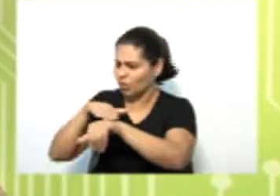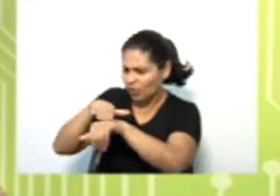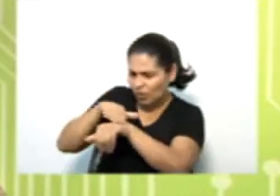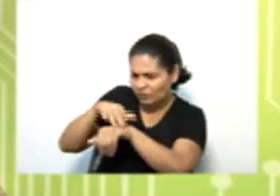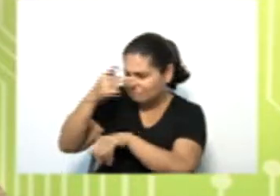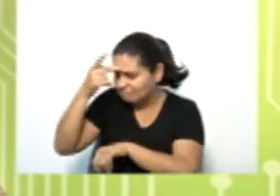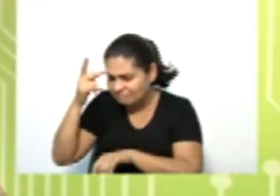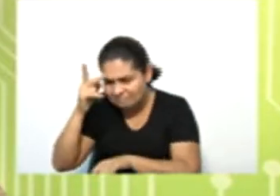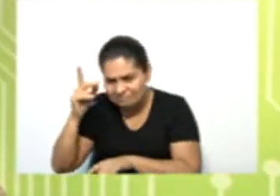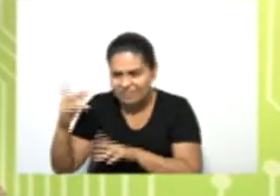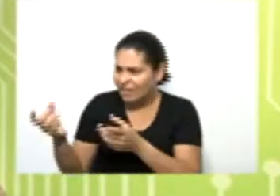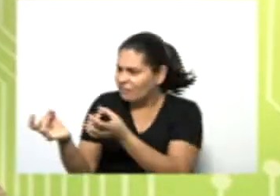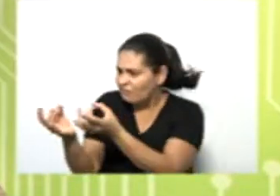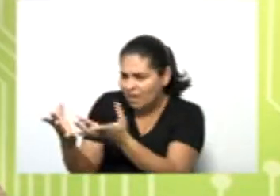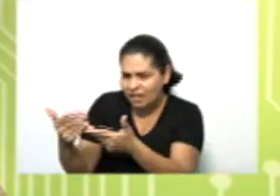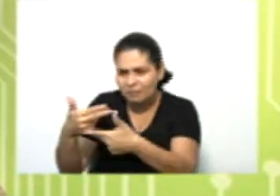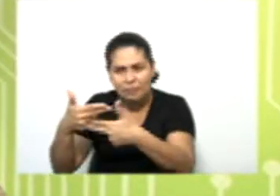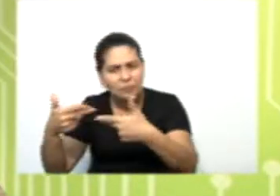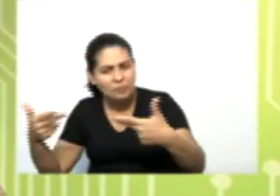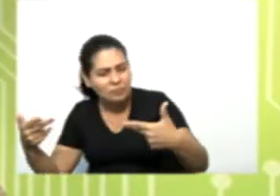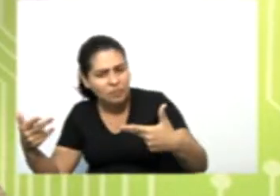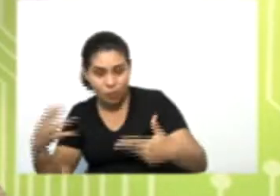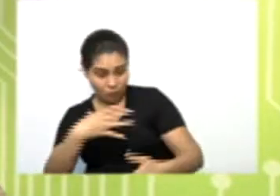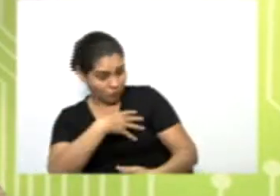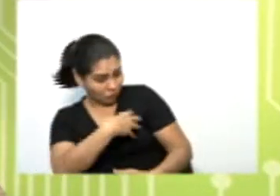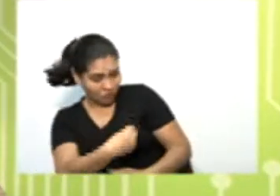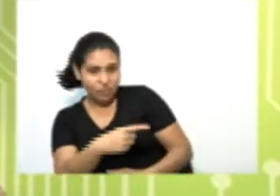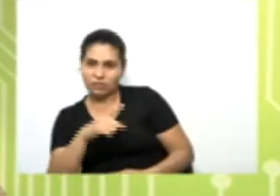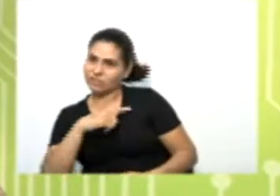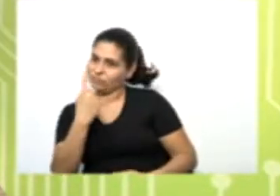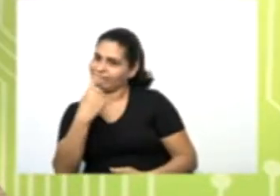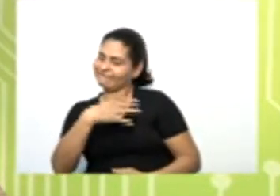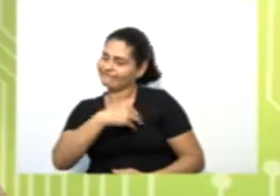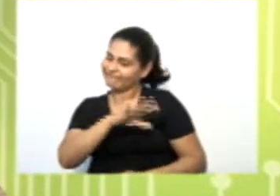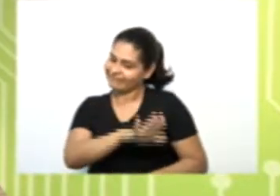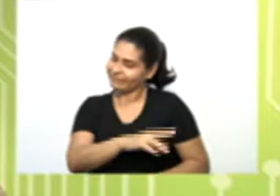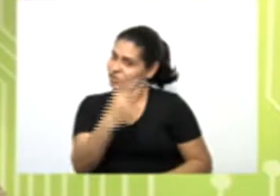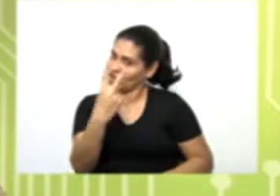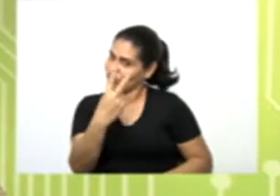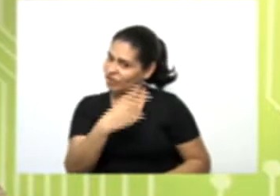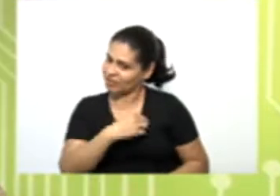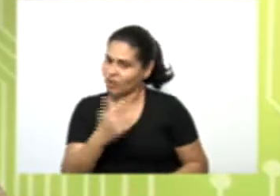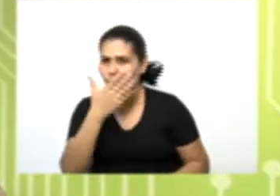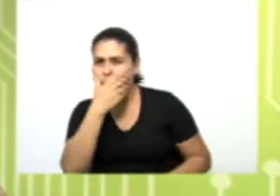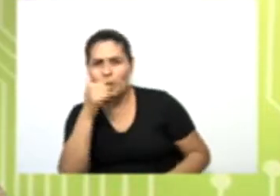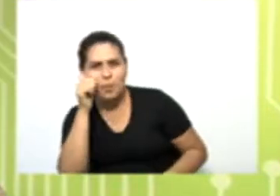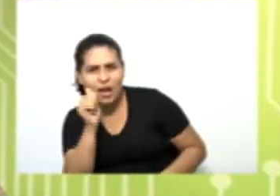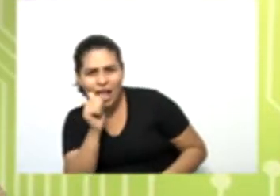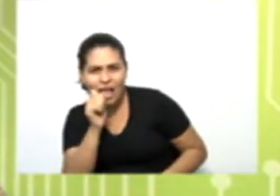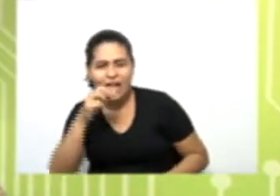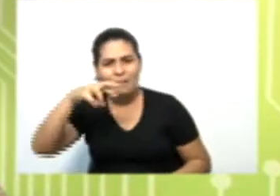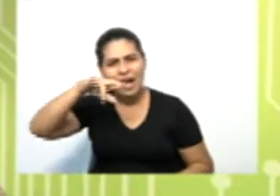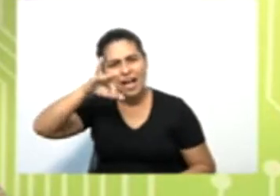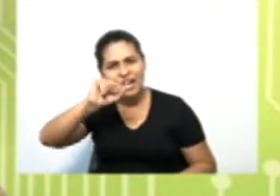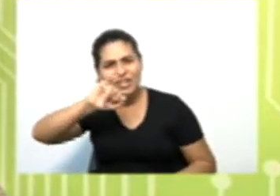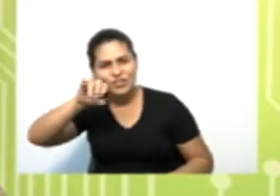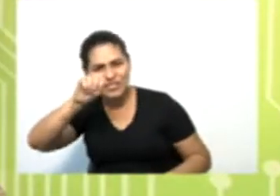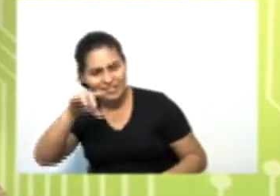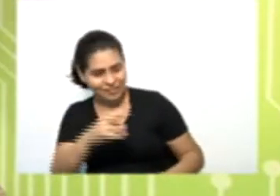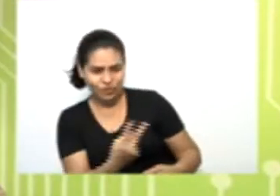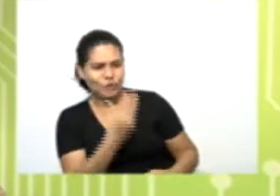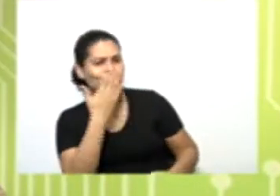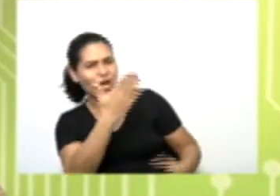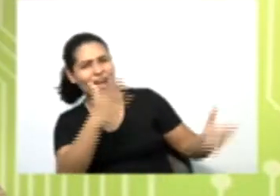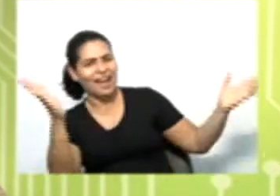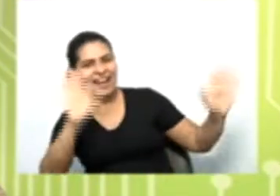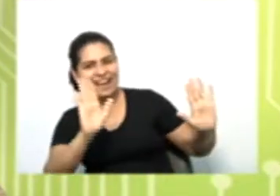uma pessoa, numa venda, com os filhos. Lá em casa eu tenho filhos, né? Tenho 2, um casal, Maria e José, beijo pra vocês. Então, quando eu tô